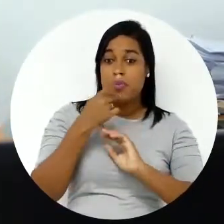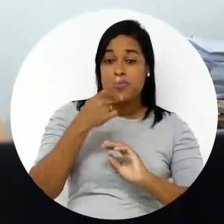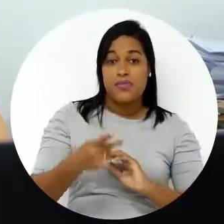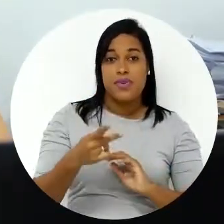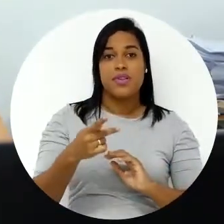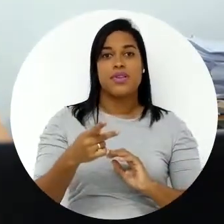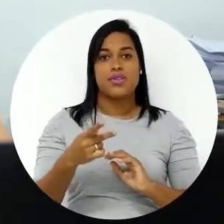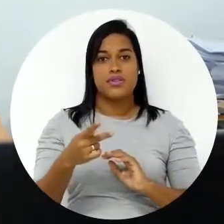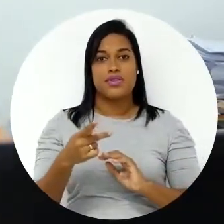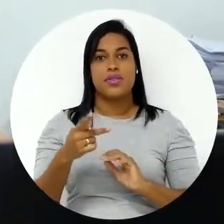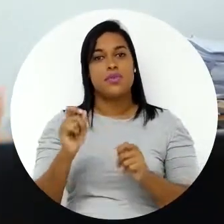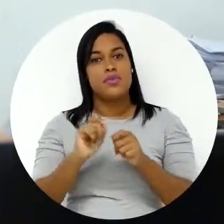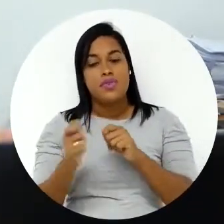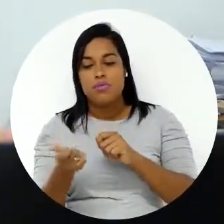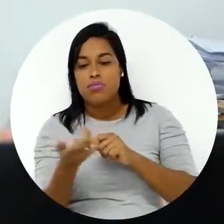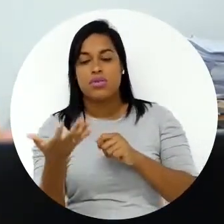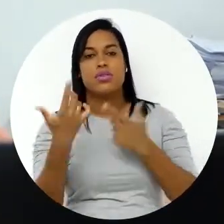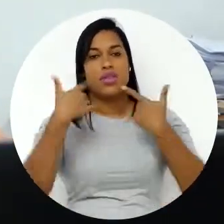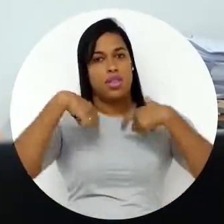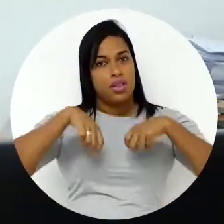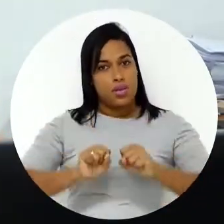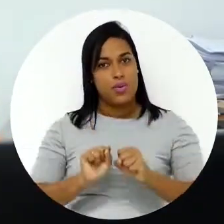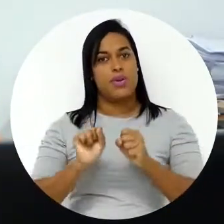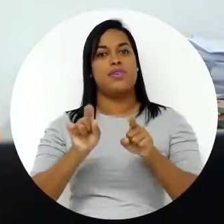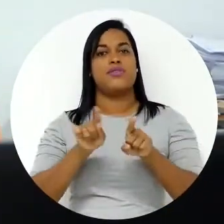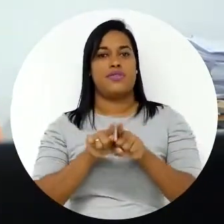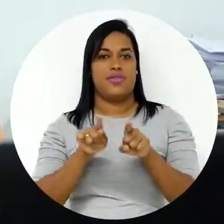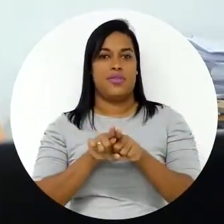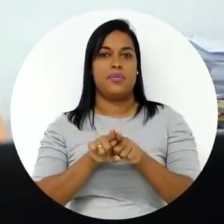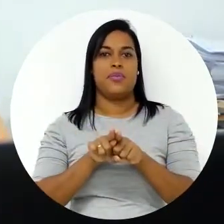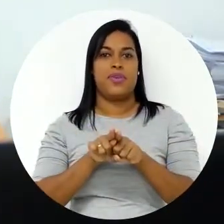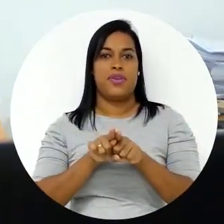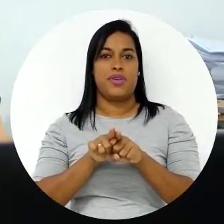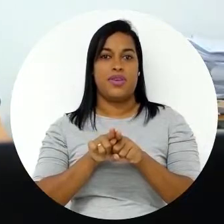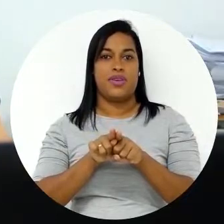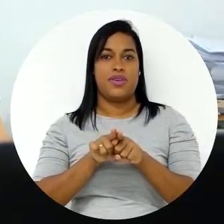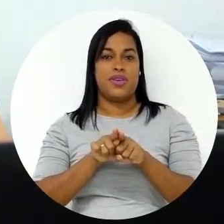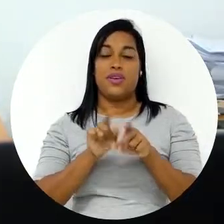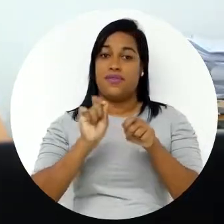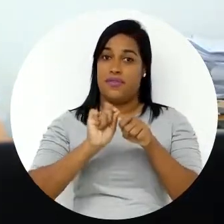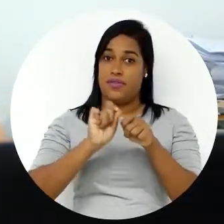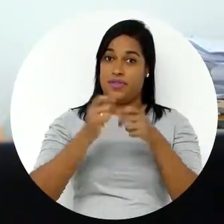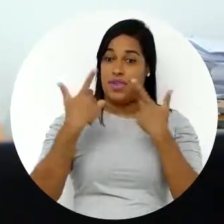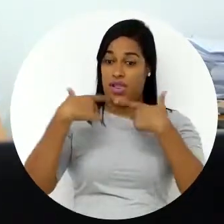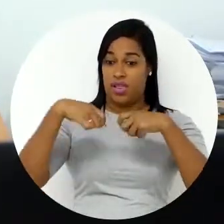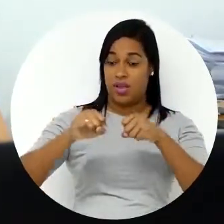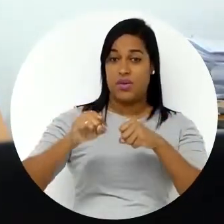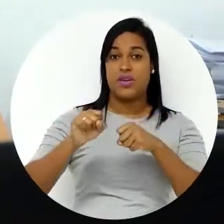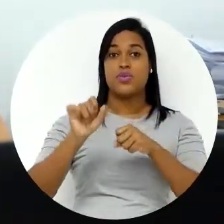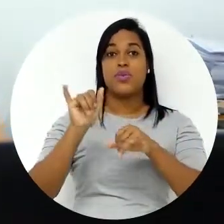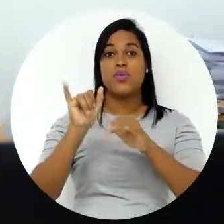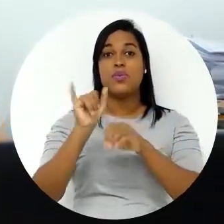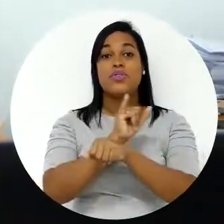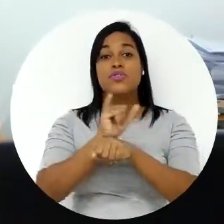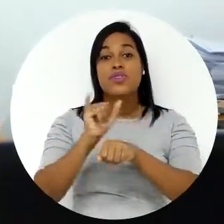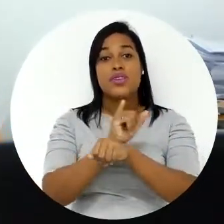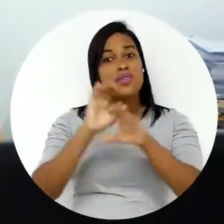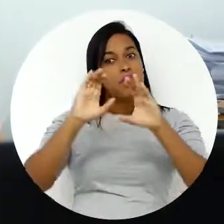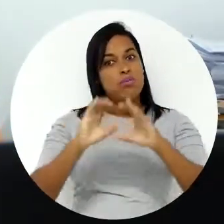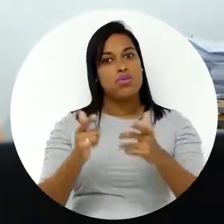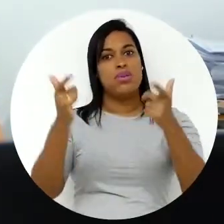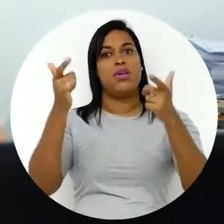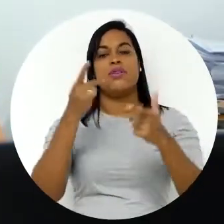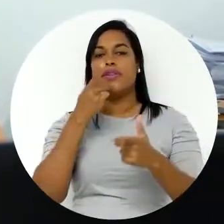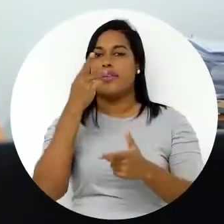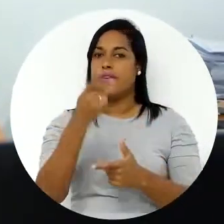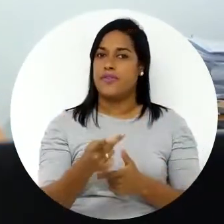o próprio falante, quando vai produzir linguagem, né, vai produzir uma ação linguística, ele também se baseia numa estratégia muito clara